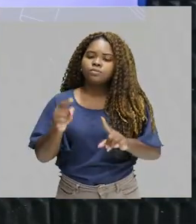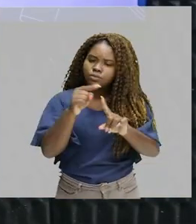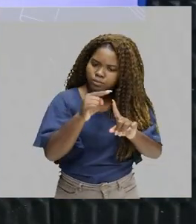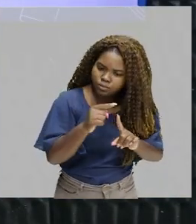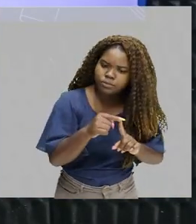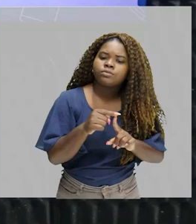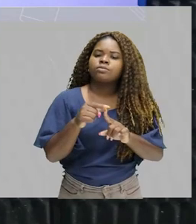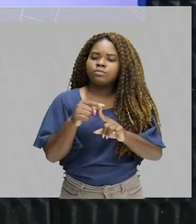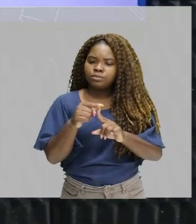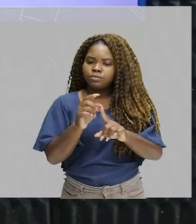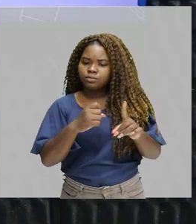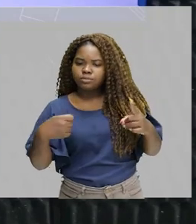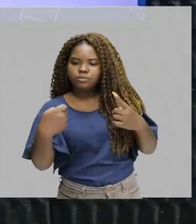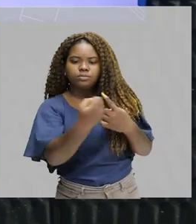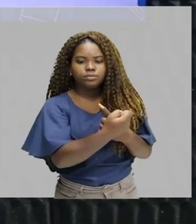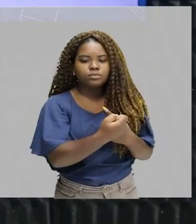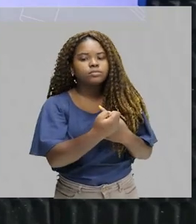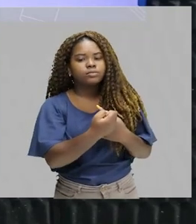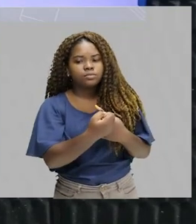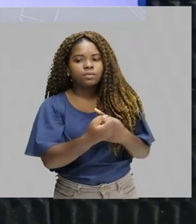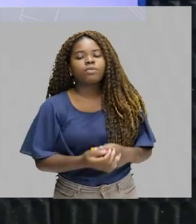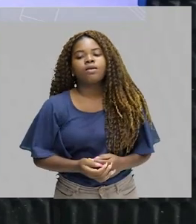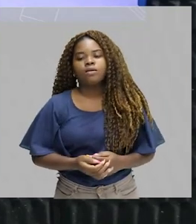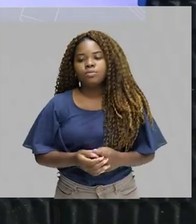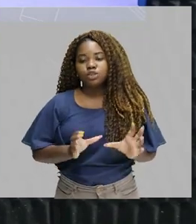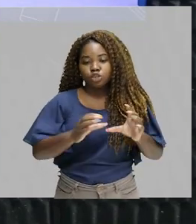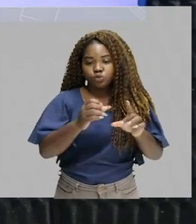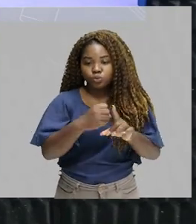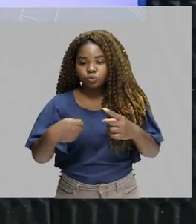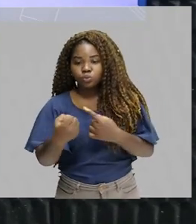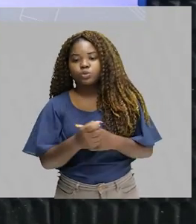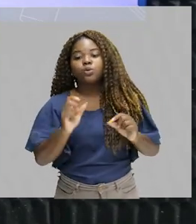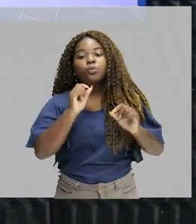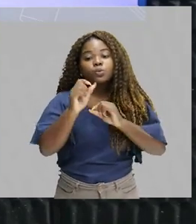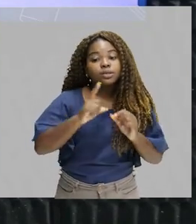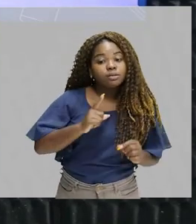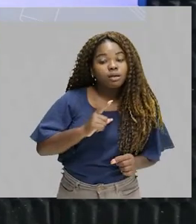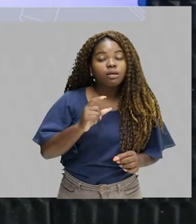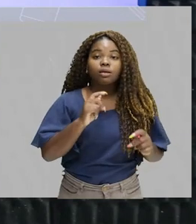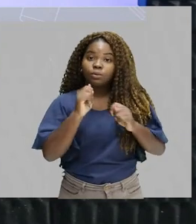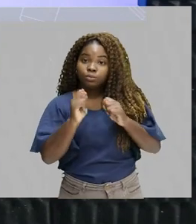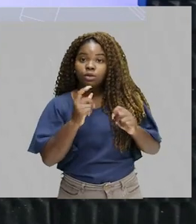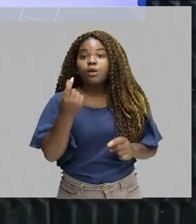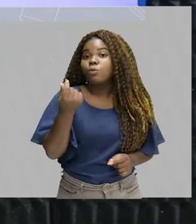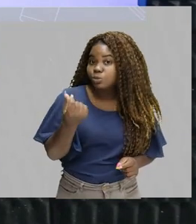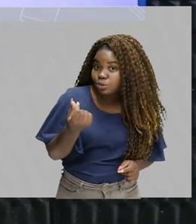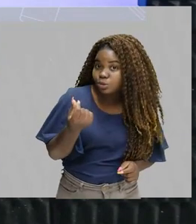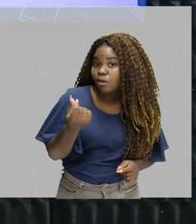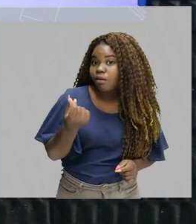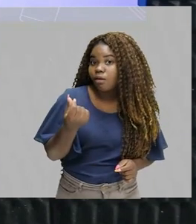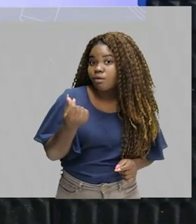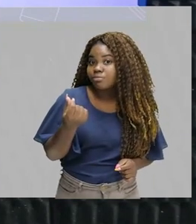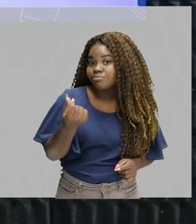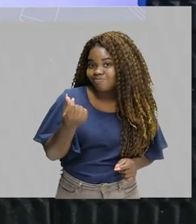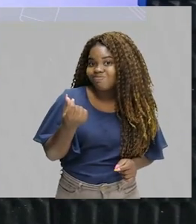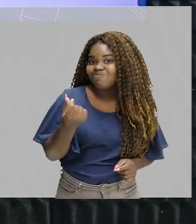de classes o que vale de verdade é o poder econômico é o dinheiro o capital né